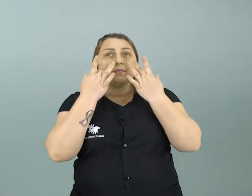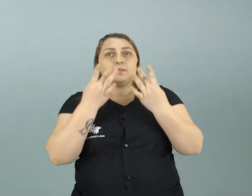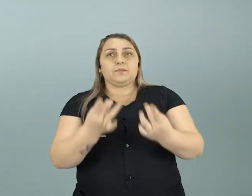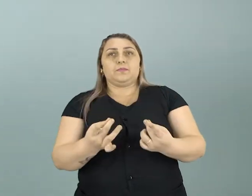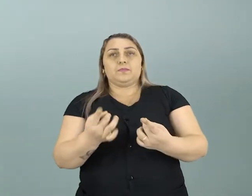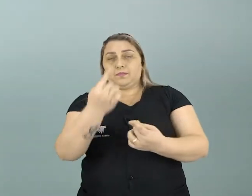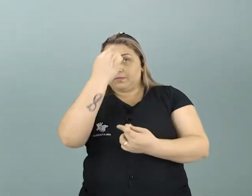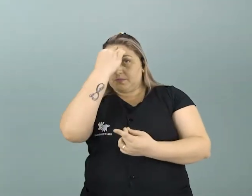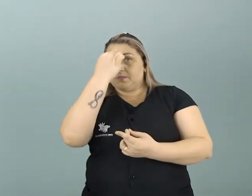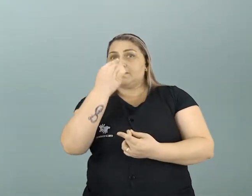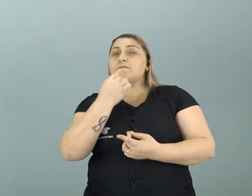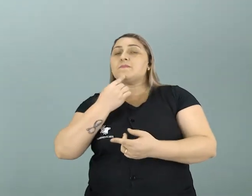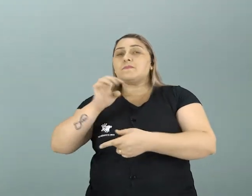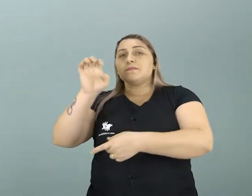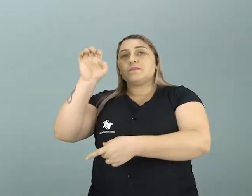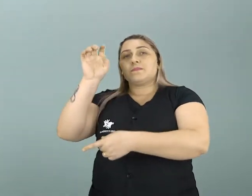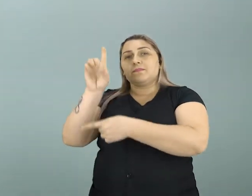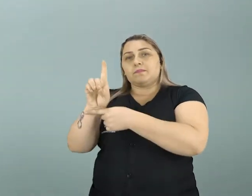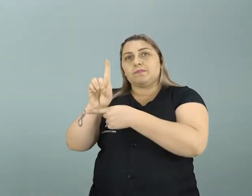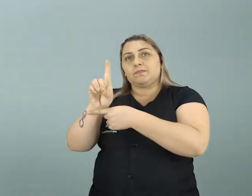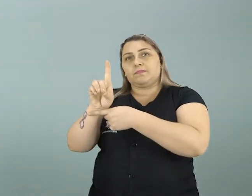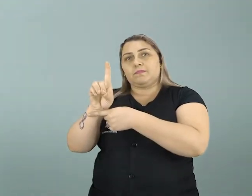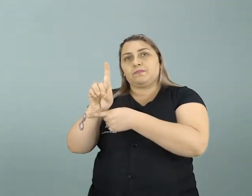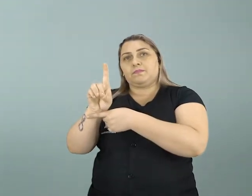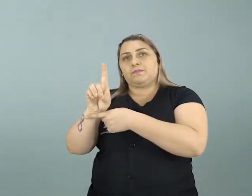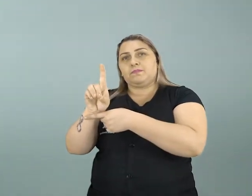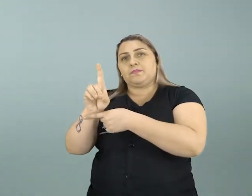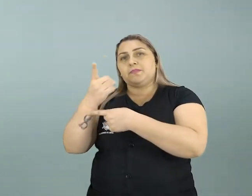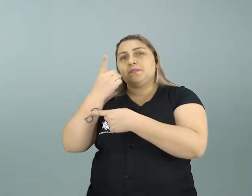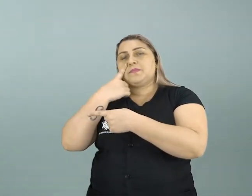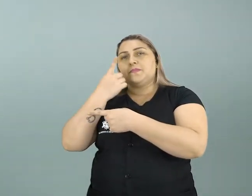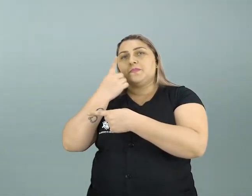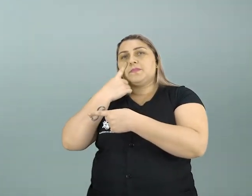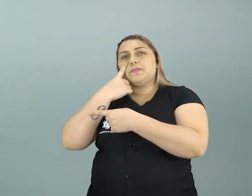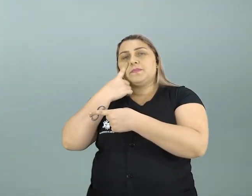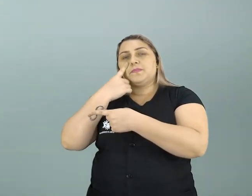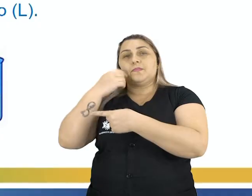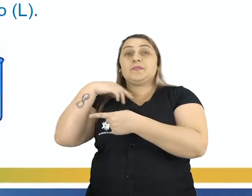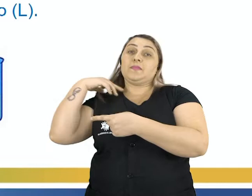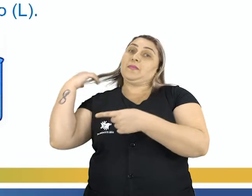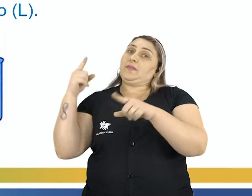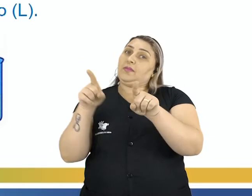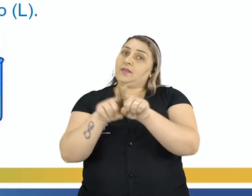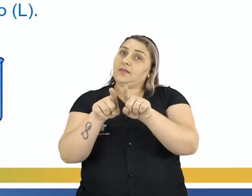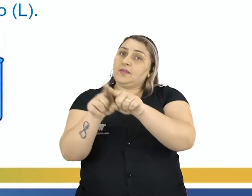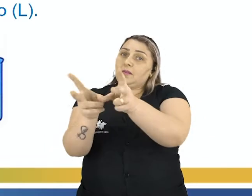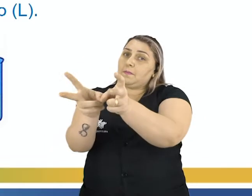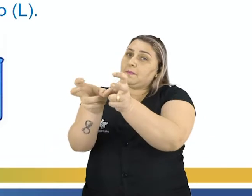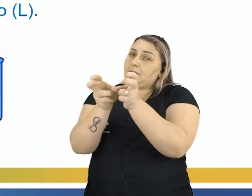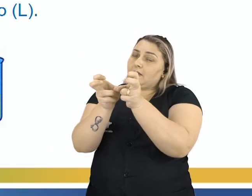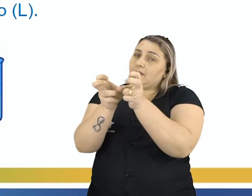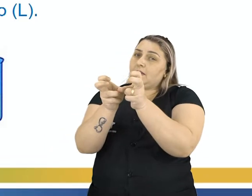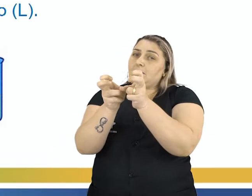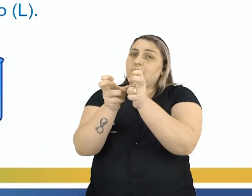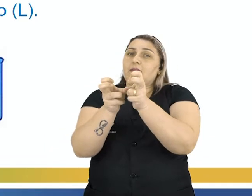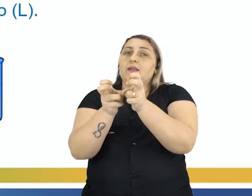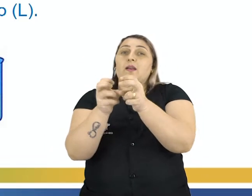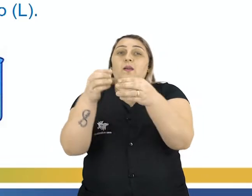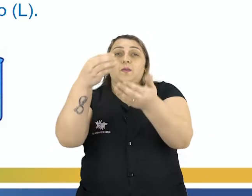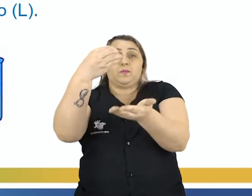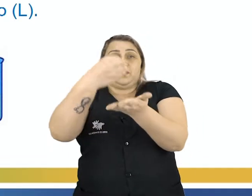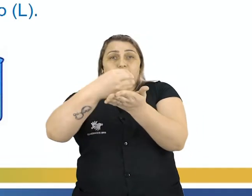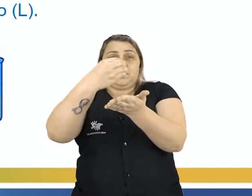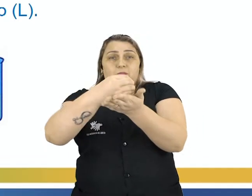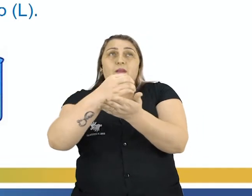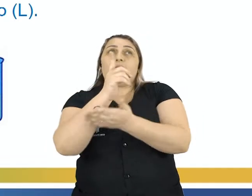a imagem, na letra D. Você observando essa imagem, você também vai perceber que o